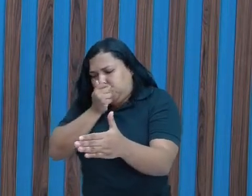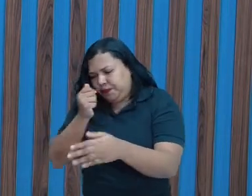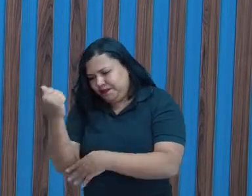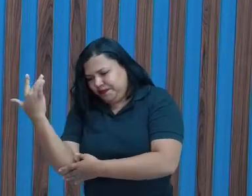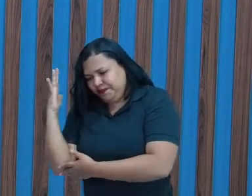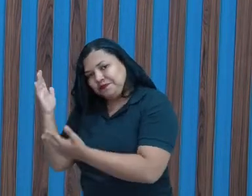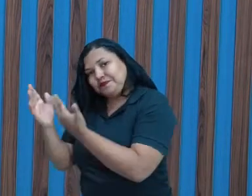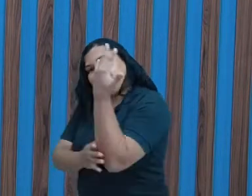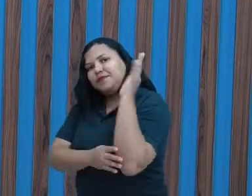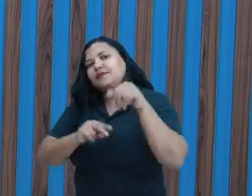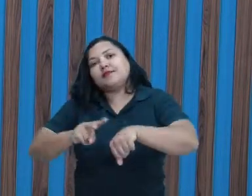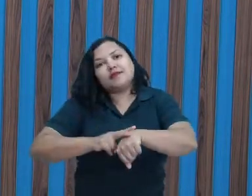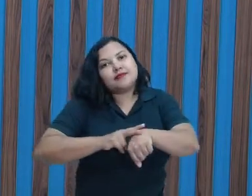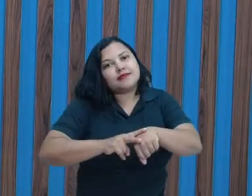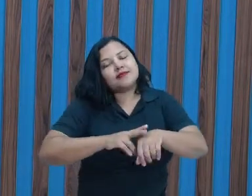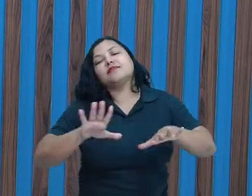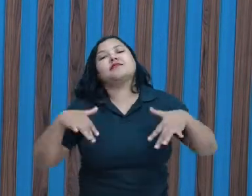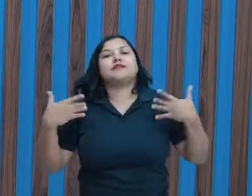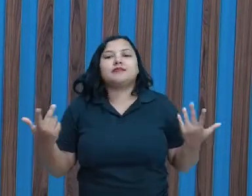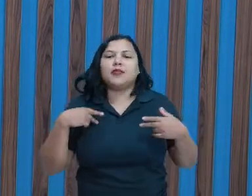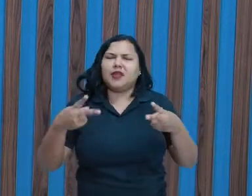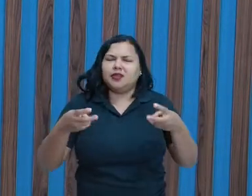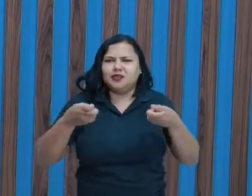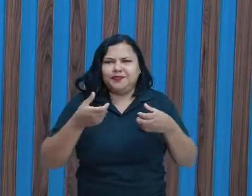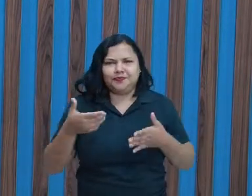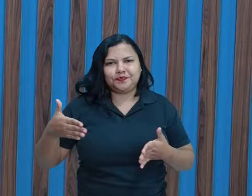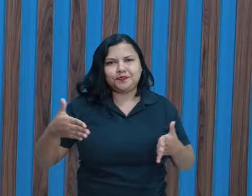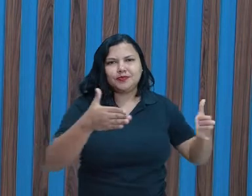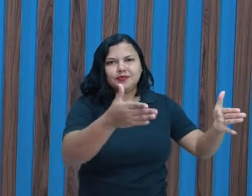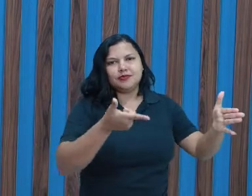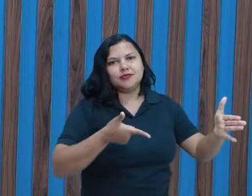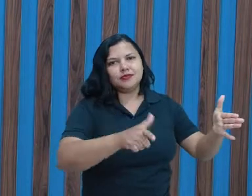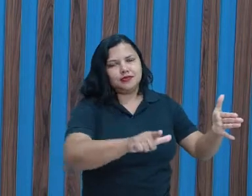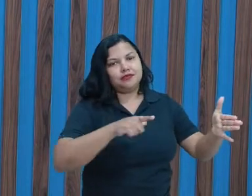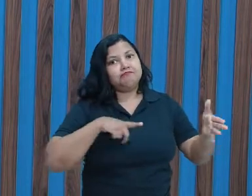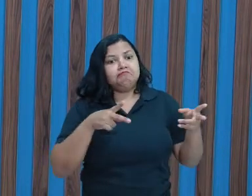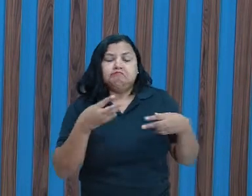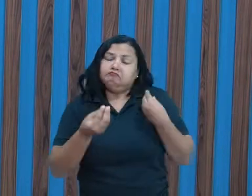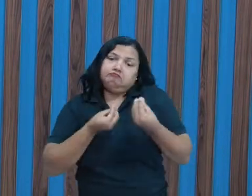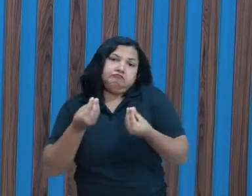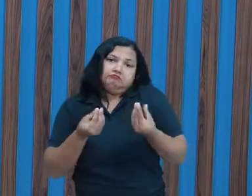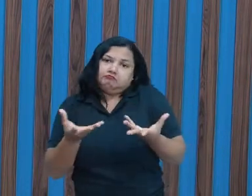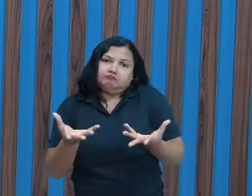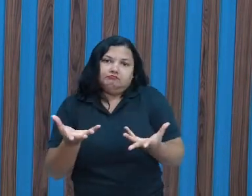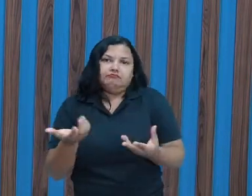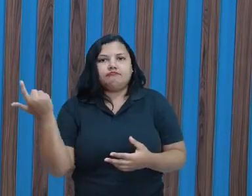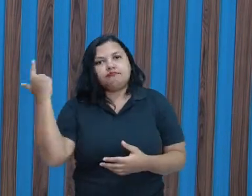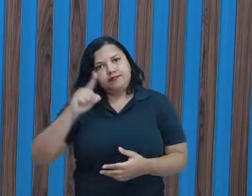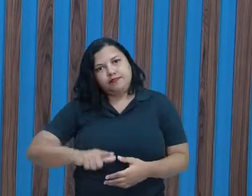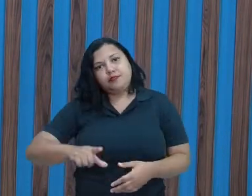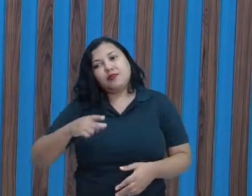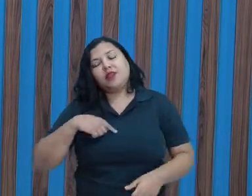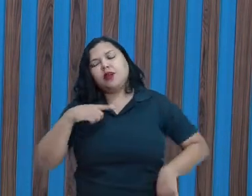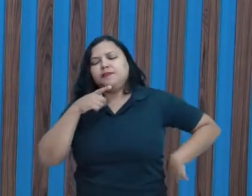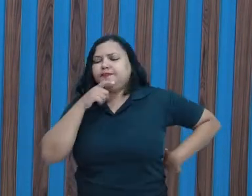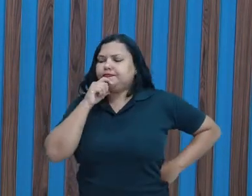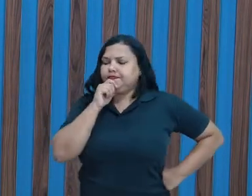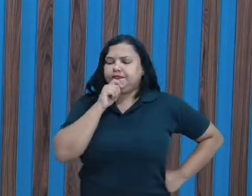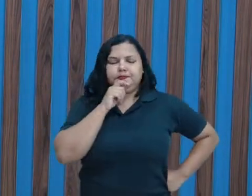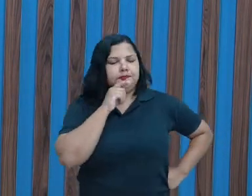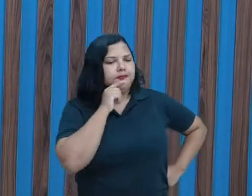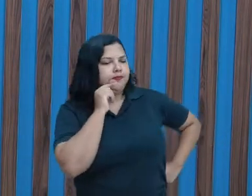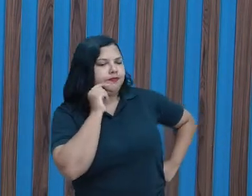verdejante. E então eu olho outro caminho, do jeito que dá, e talvez eu tenha uma desculpa